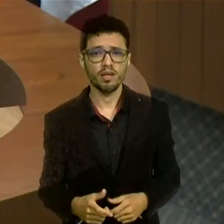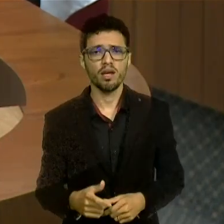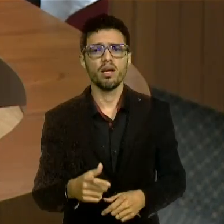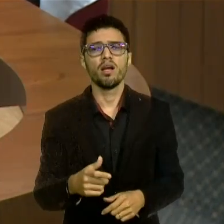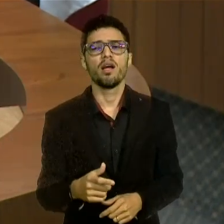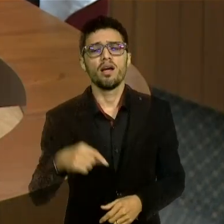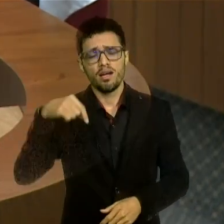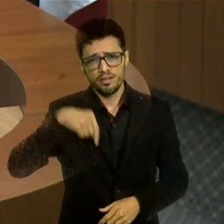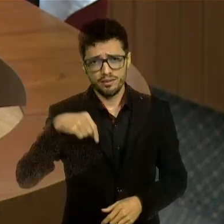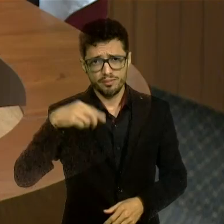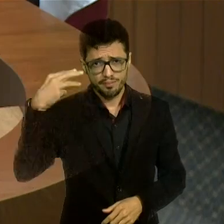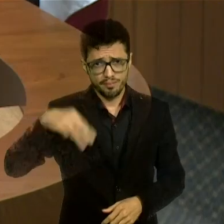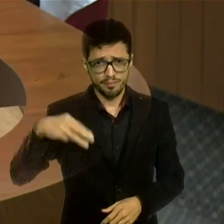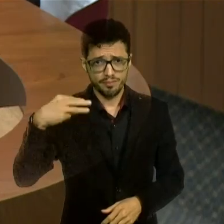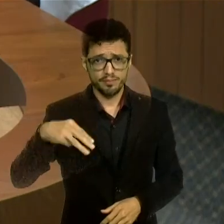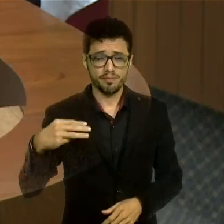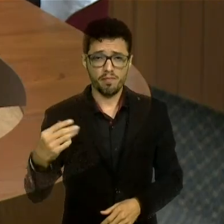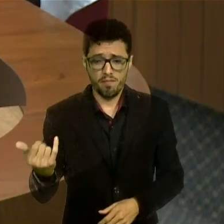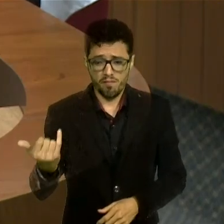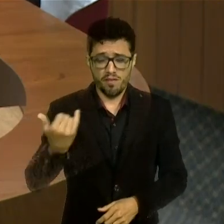ontem que existe apenas